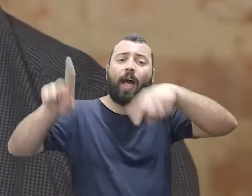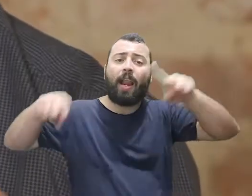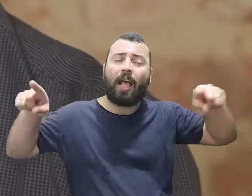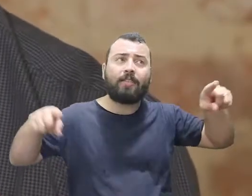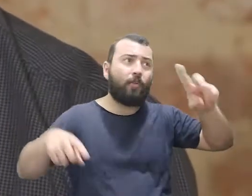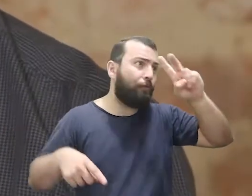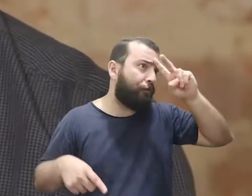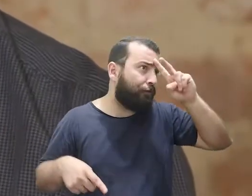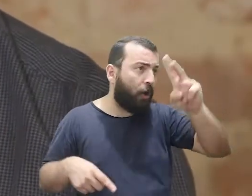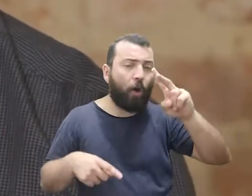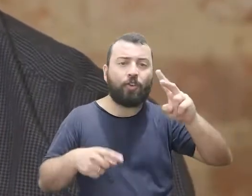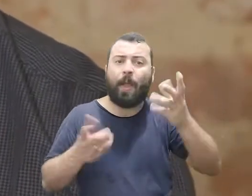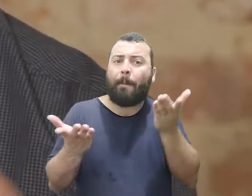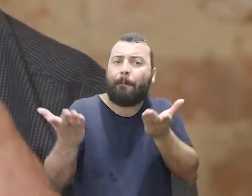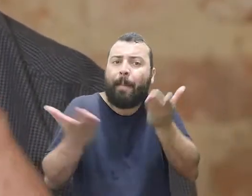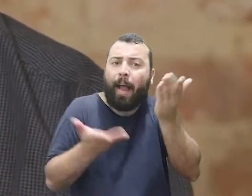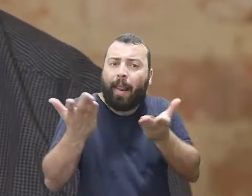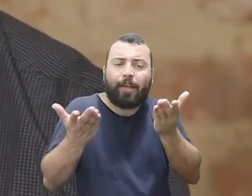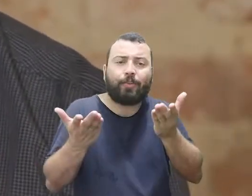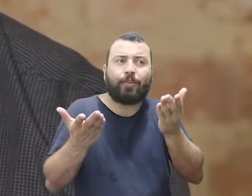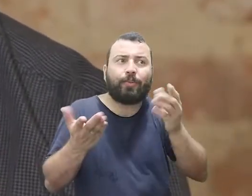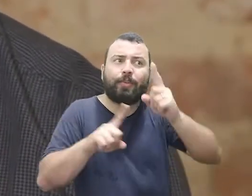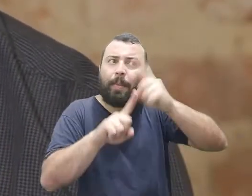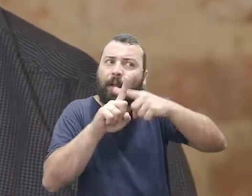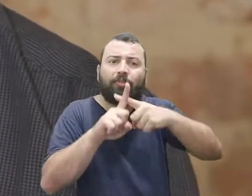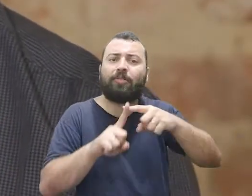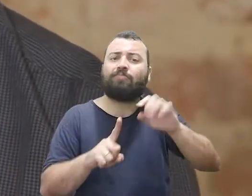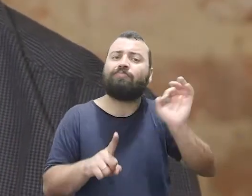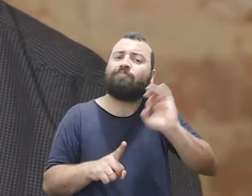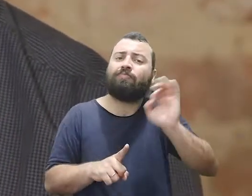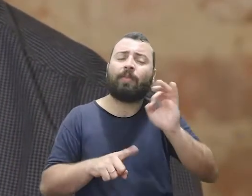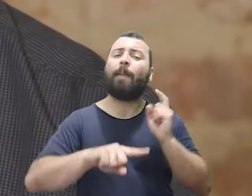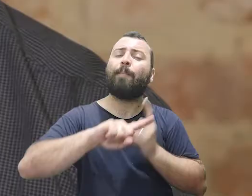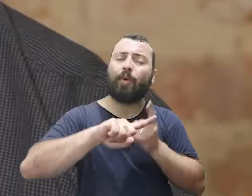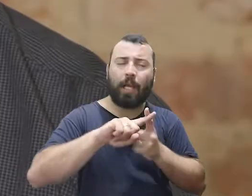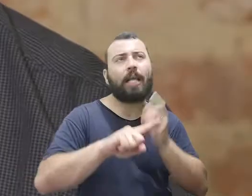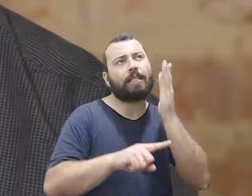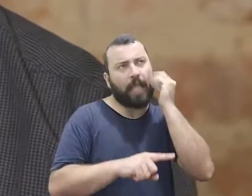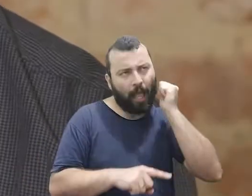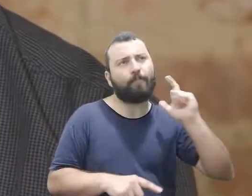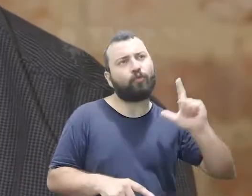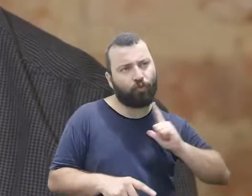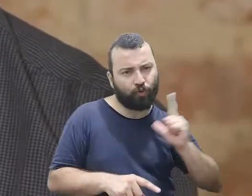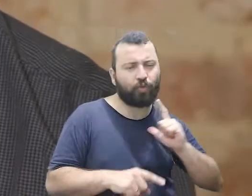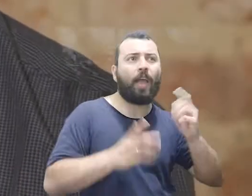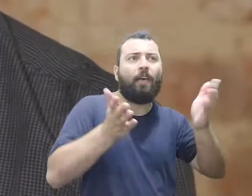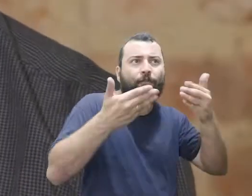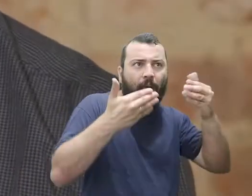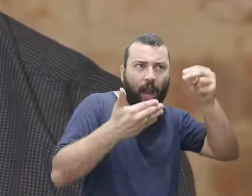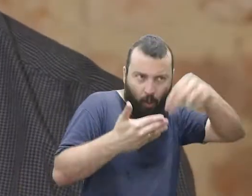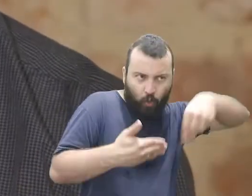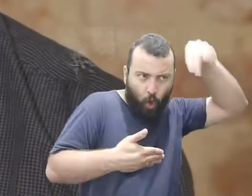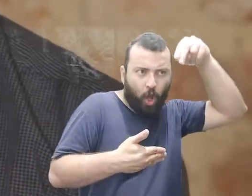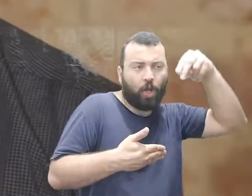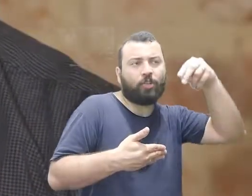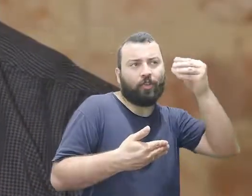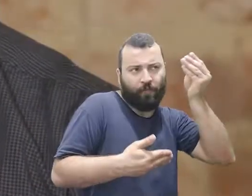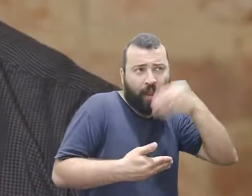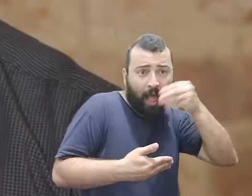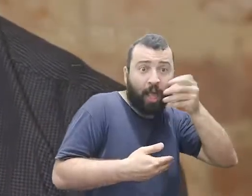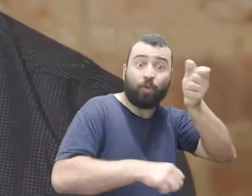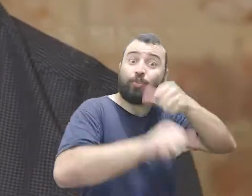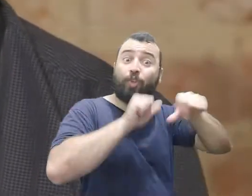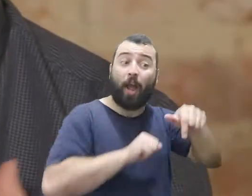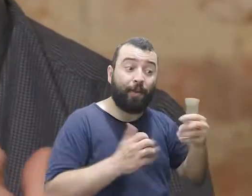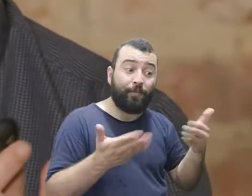variação substancial do balanço térmico do planeta, porque ao passo que ele pode gerar um verão no hemisfério norte mais